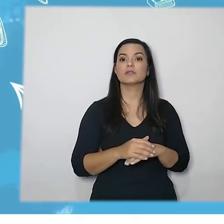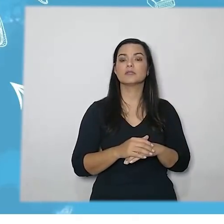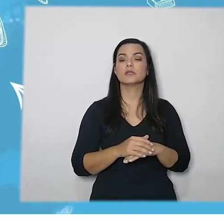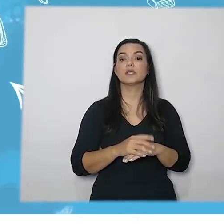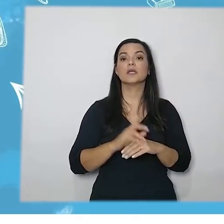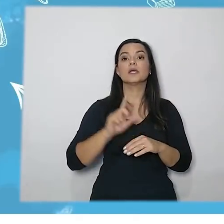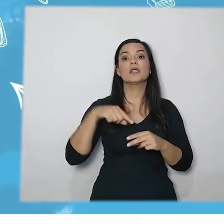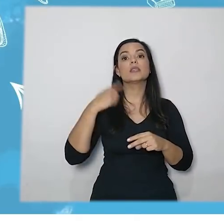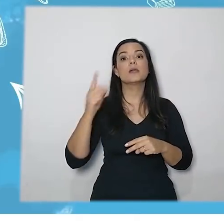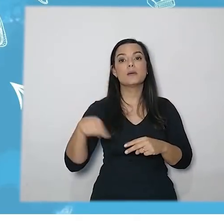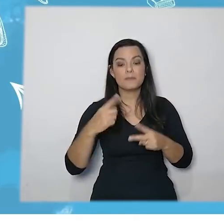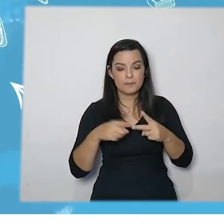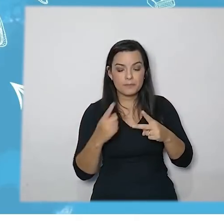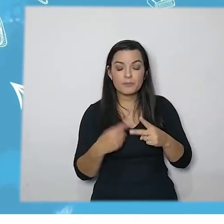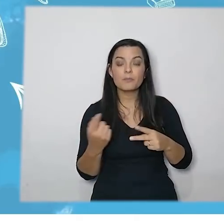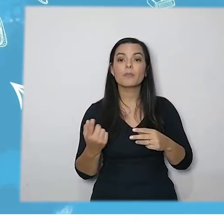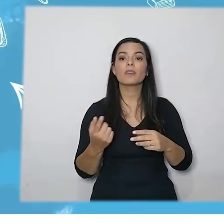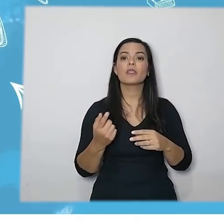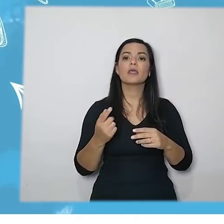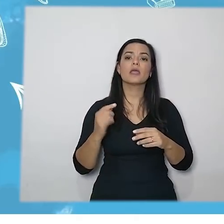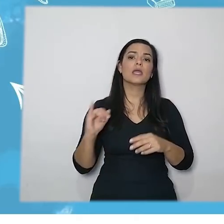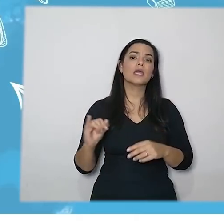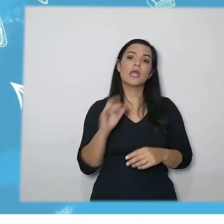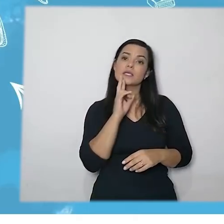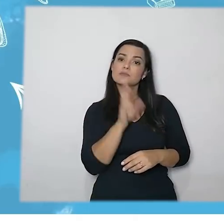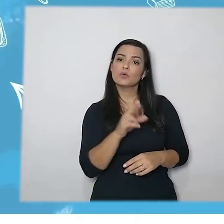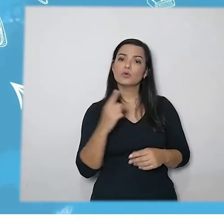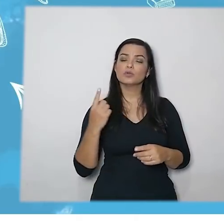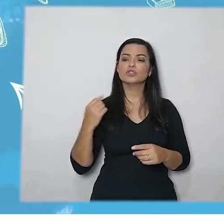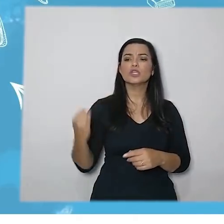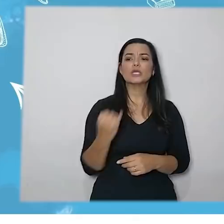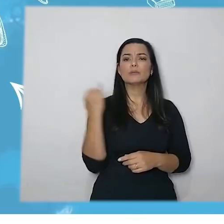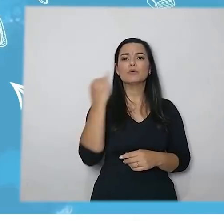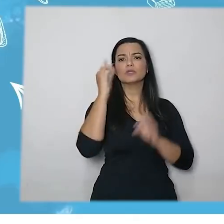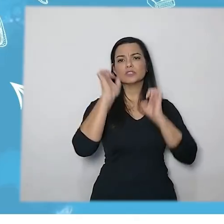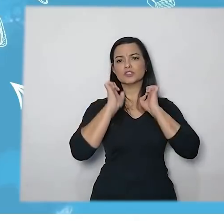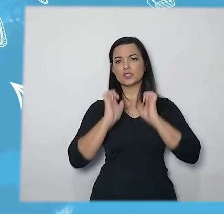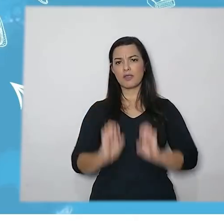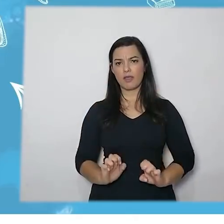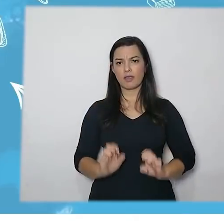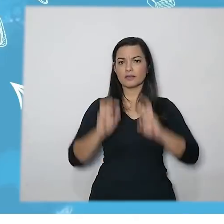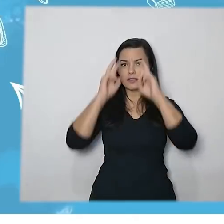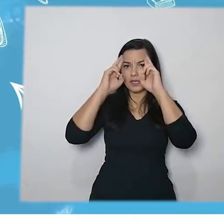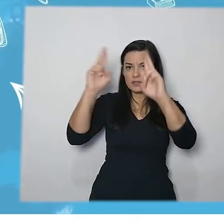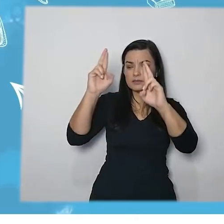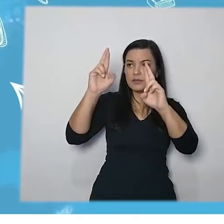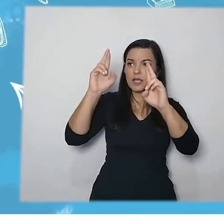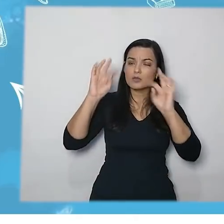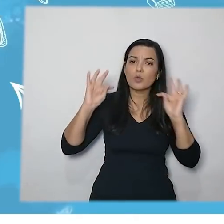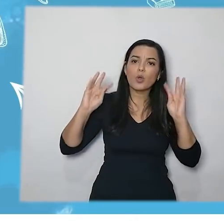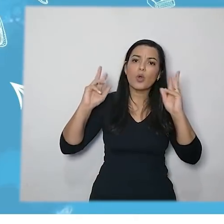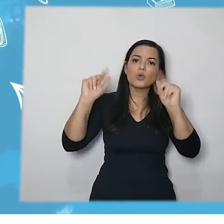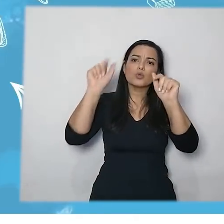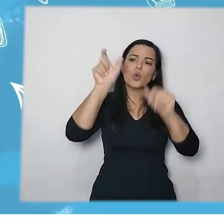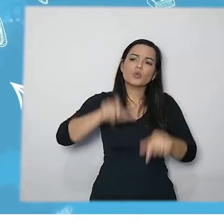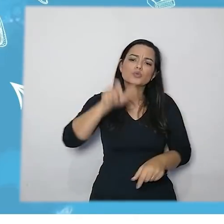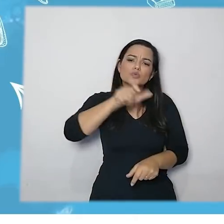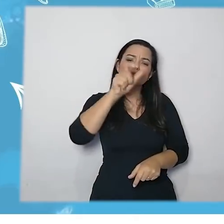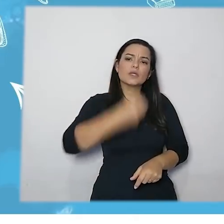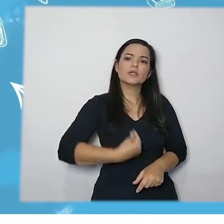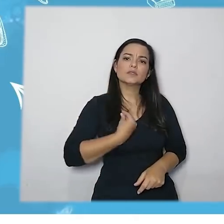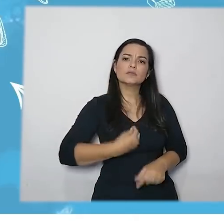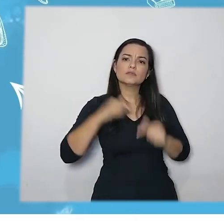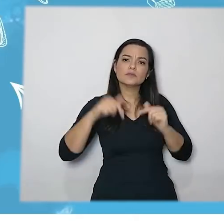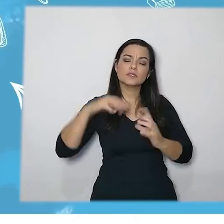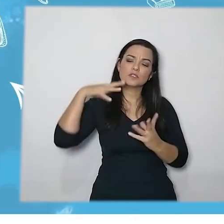e do respeito por todos os seres que habitam o nosso planeta? Essa é uma discussão que